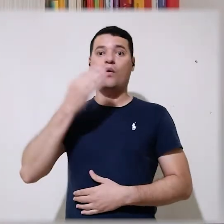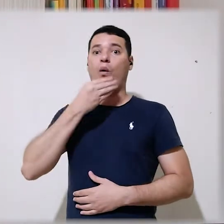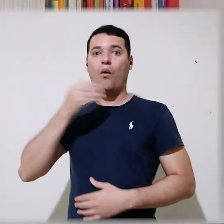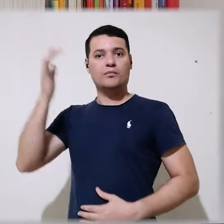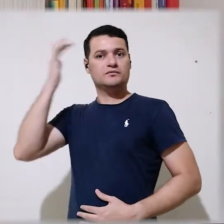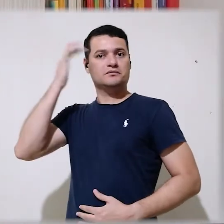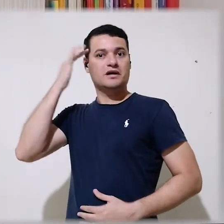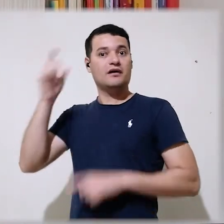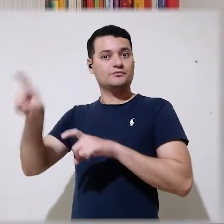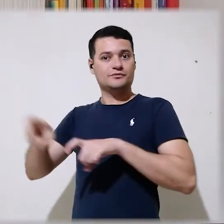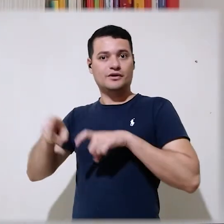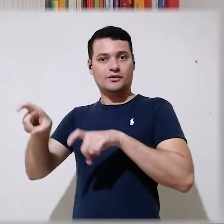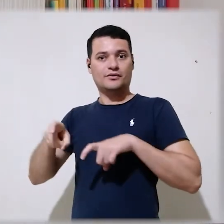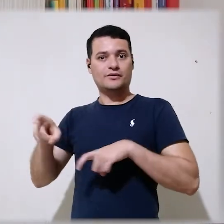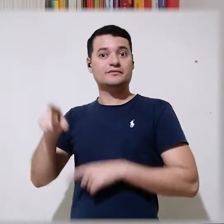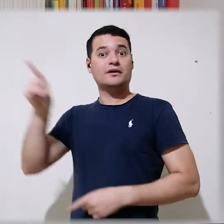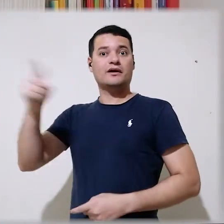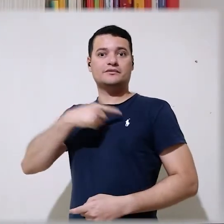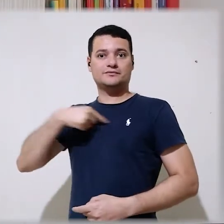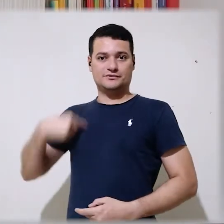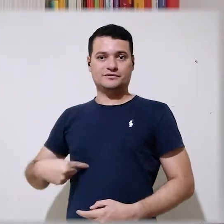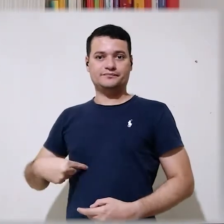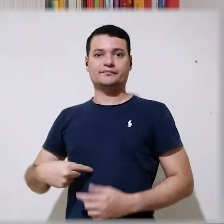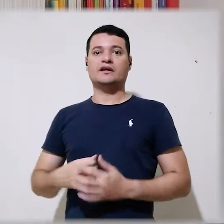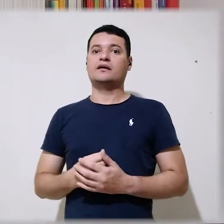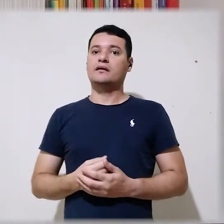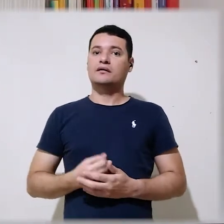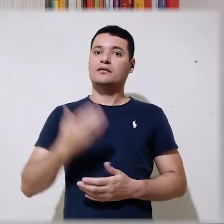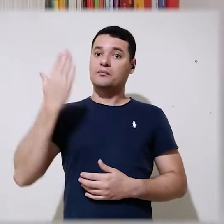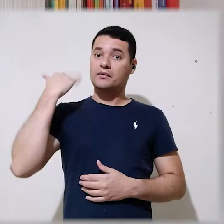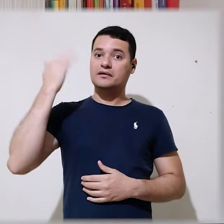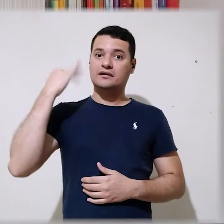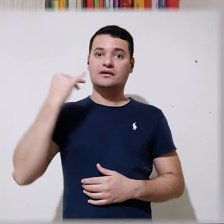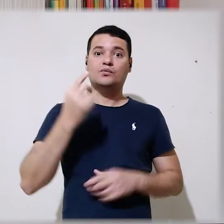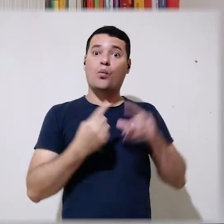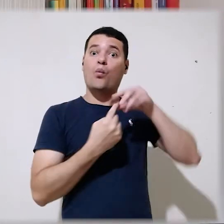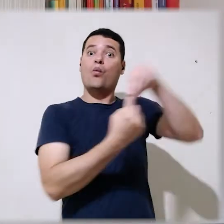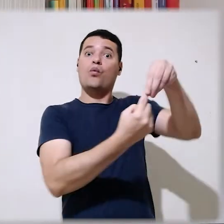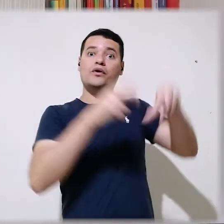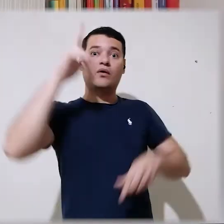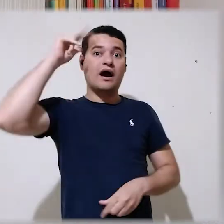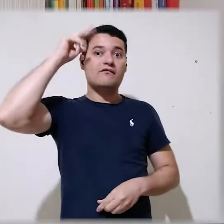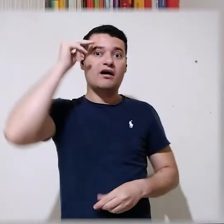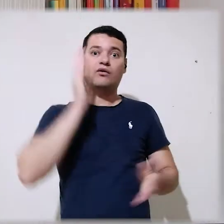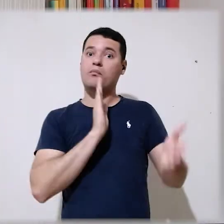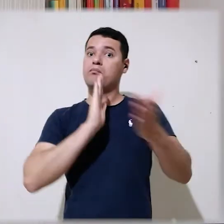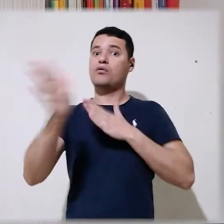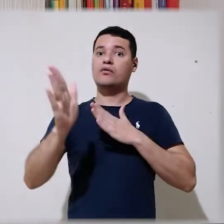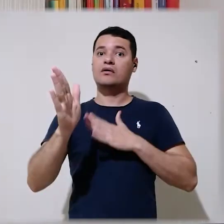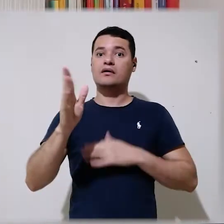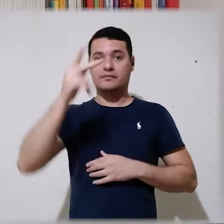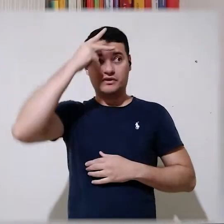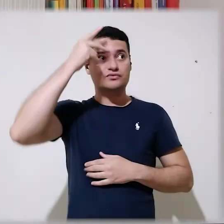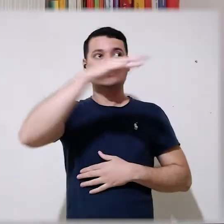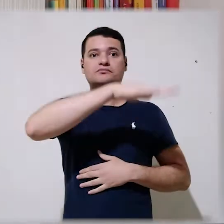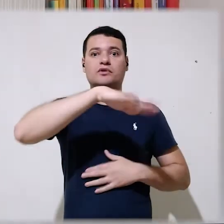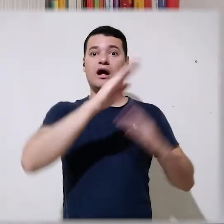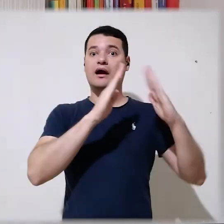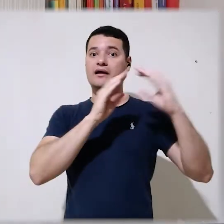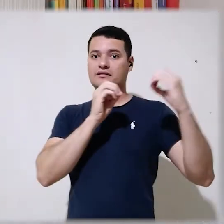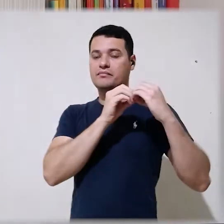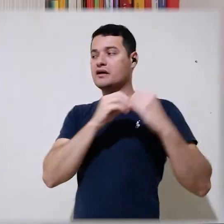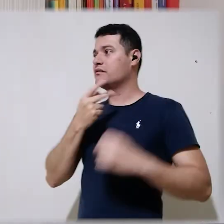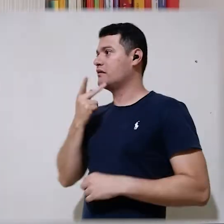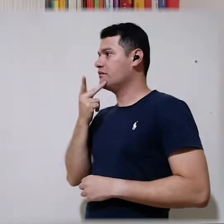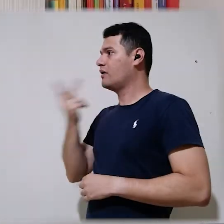Era uma vez um sábio fazendeiro chinês. Um dia, seu único cavalo fugiu. E os seus vizinhos vieram